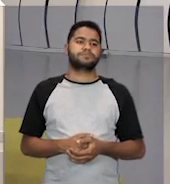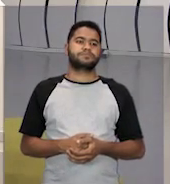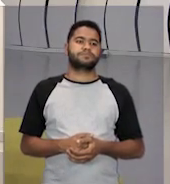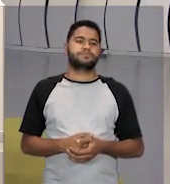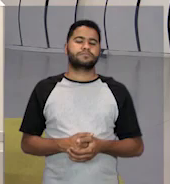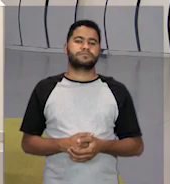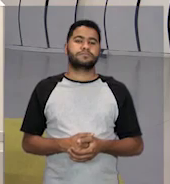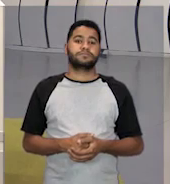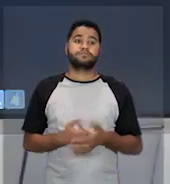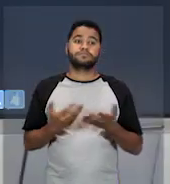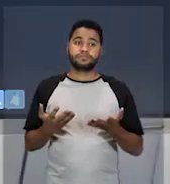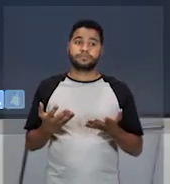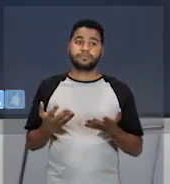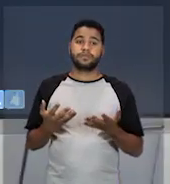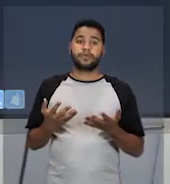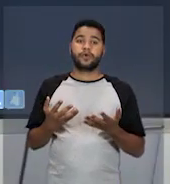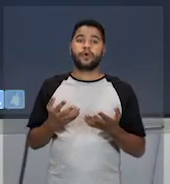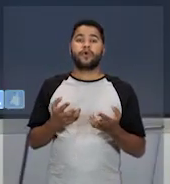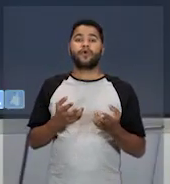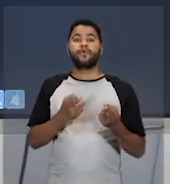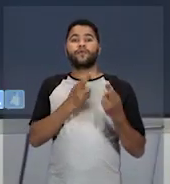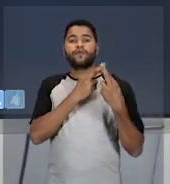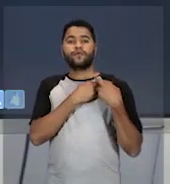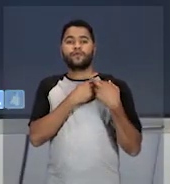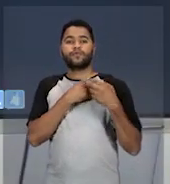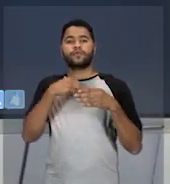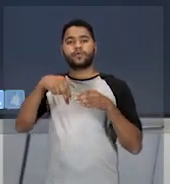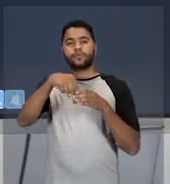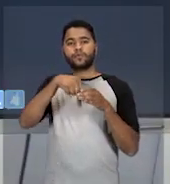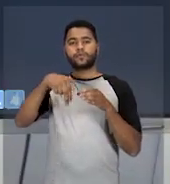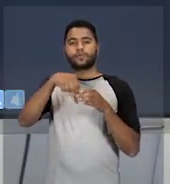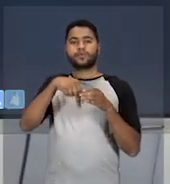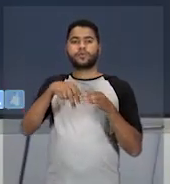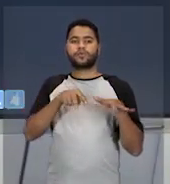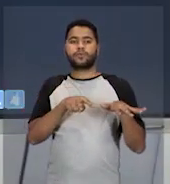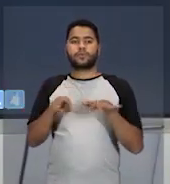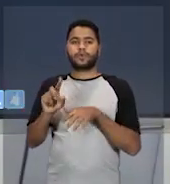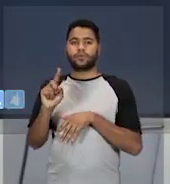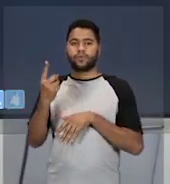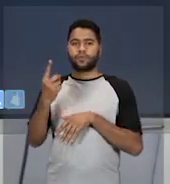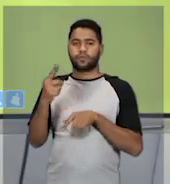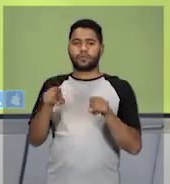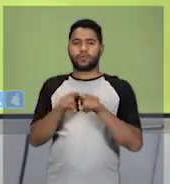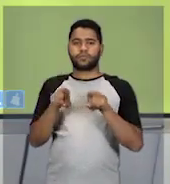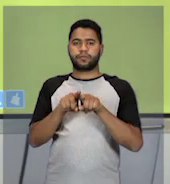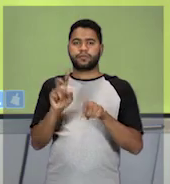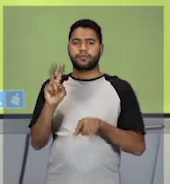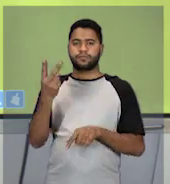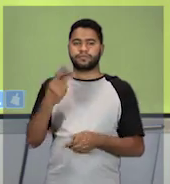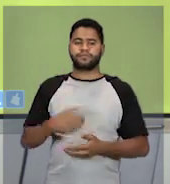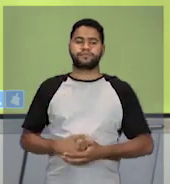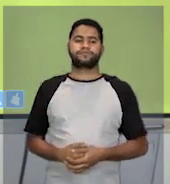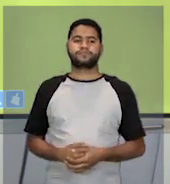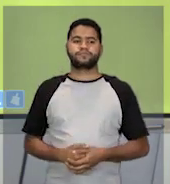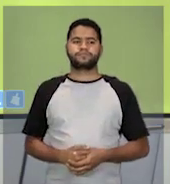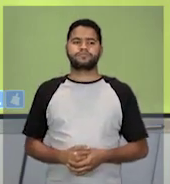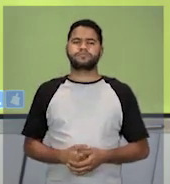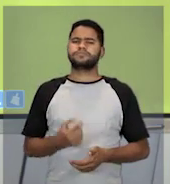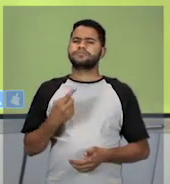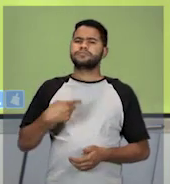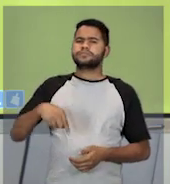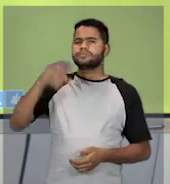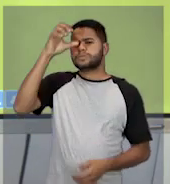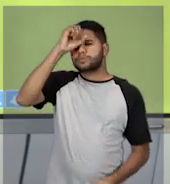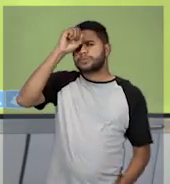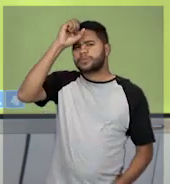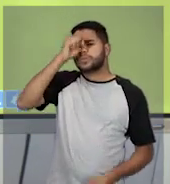Então vamos lá. Função de nutrição, PET 3, semana 1 e 2. O que queremos aprender na